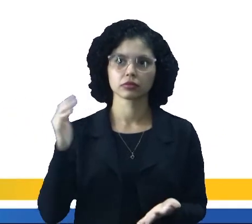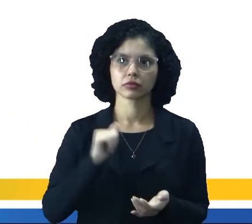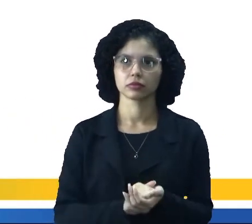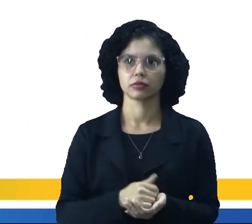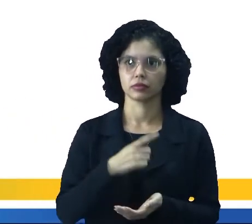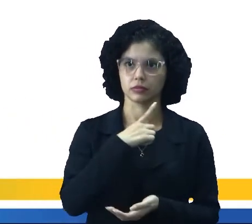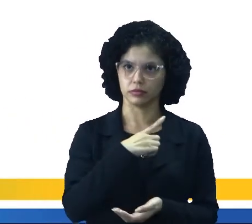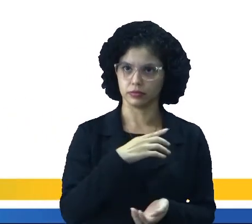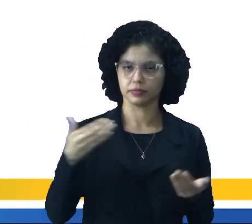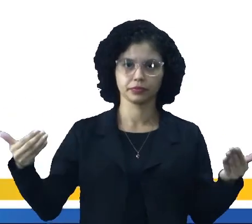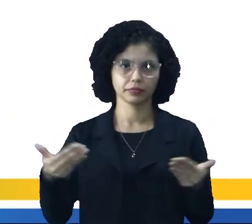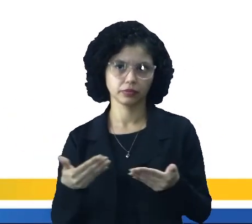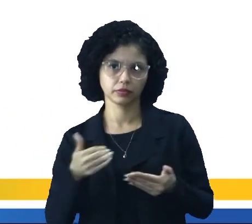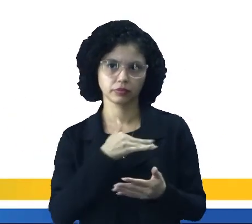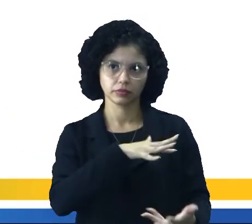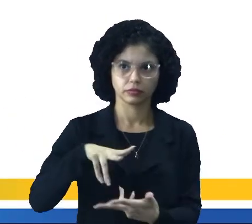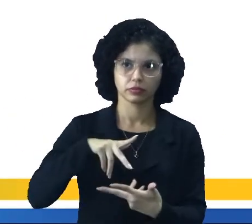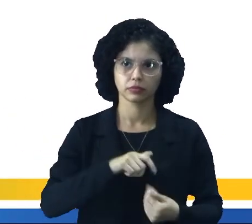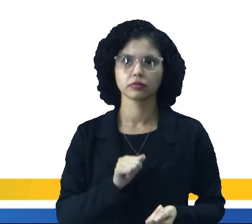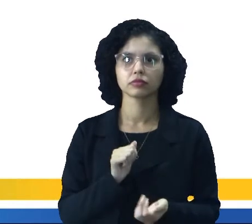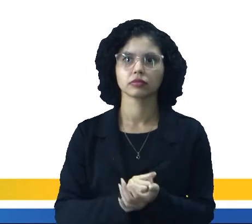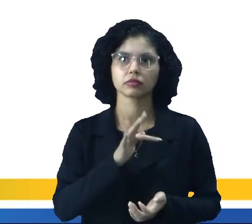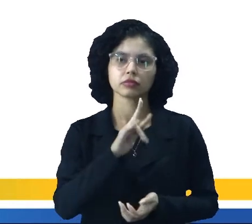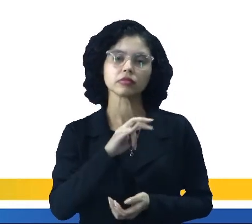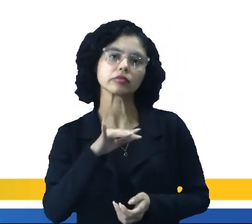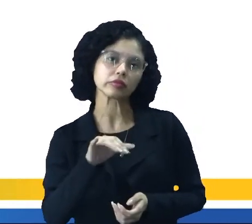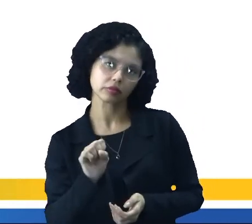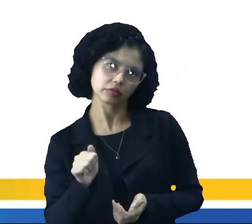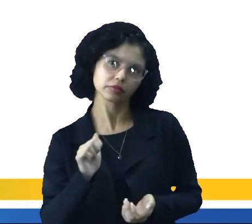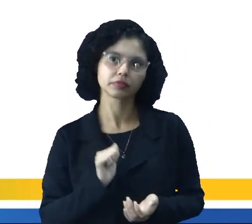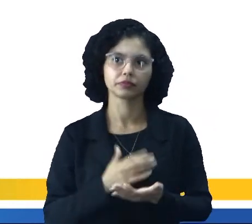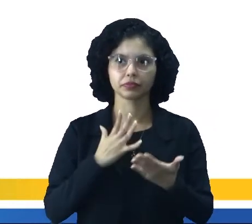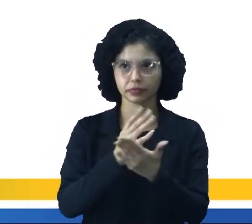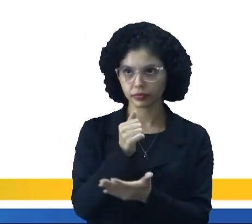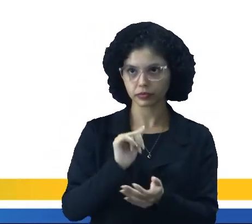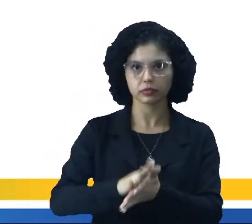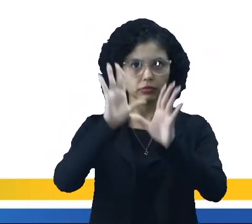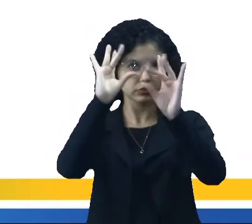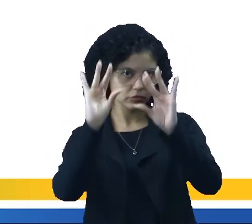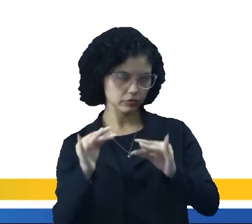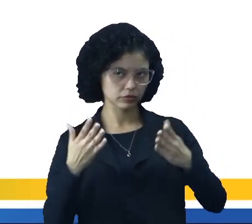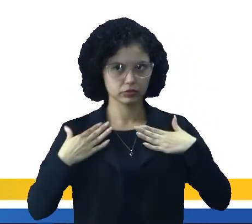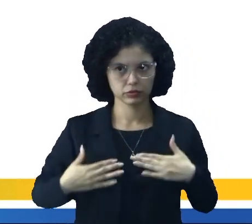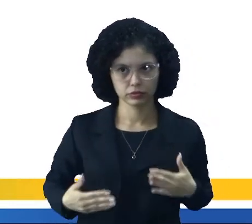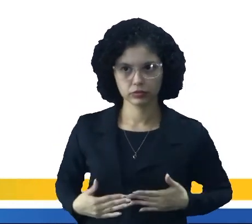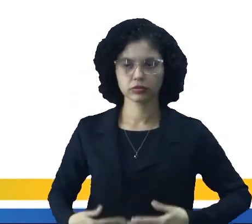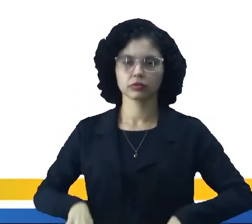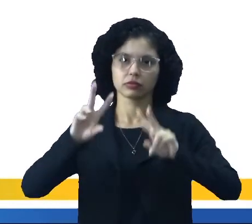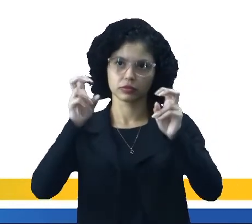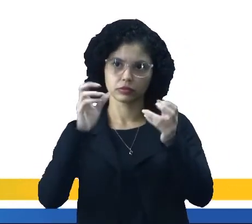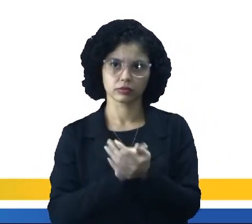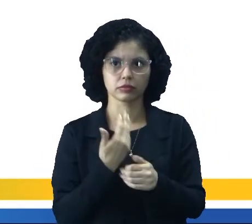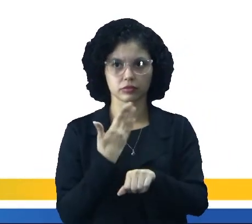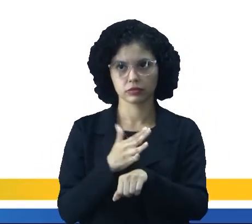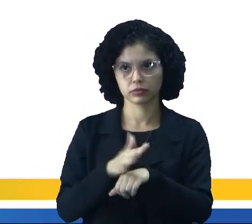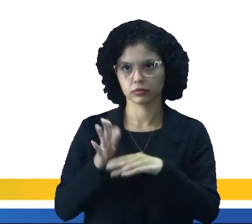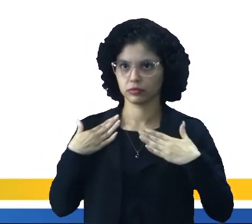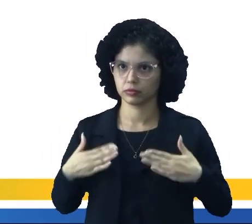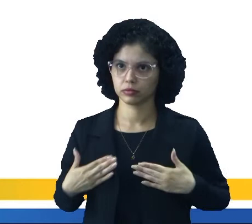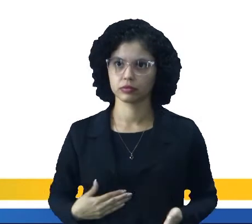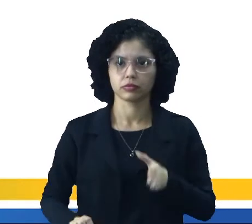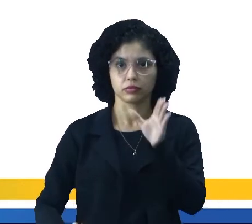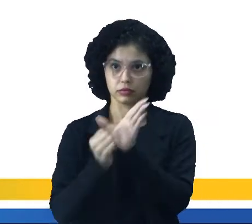essa concepção atual do mundo fitness, que diante da crescente busca por um estilo de vida ativo, inúmeras práticas